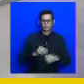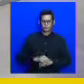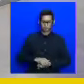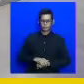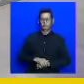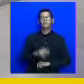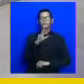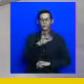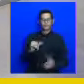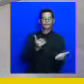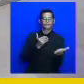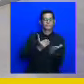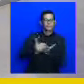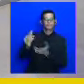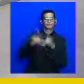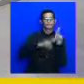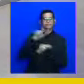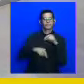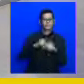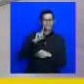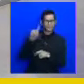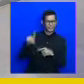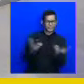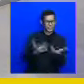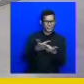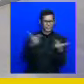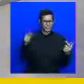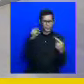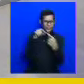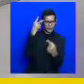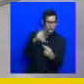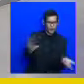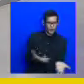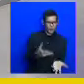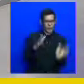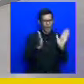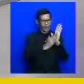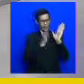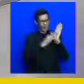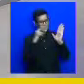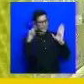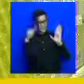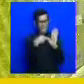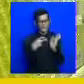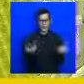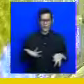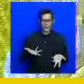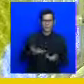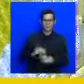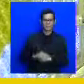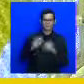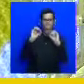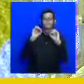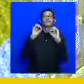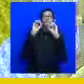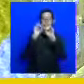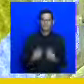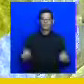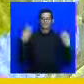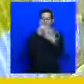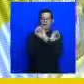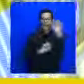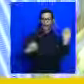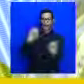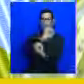O sorteio vai começar. Será que hoje é o seu dia de sorte? Fique de olho na sua aposta. Bolas posicionadas.